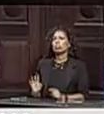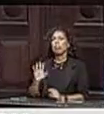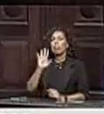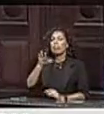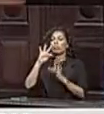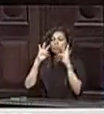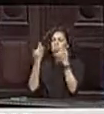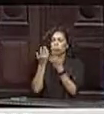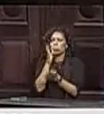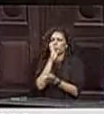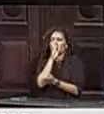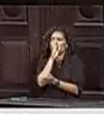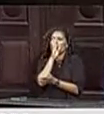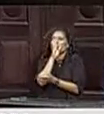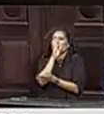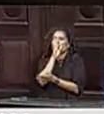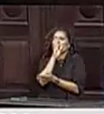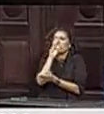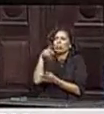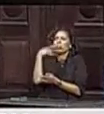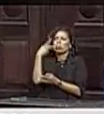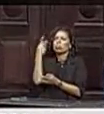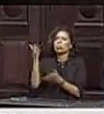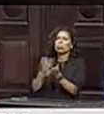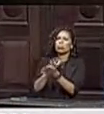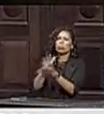nenhuma informação, nenhum contato.